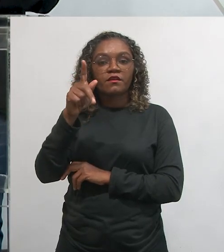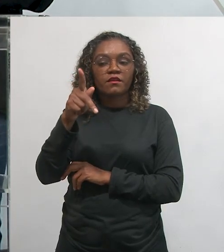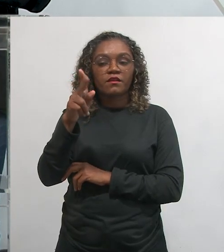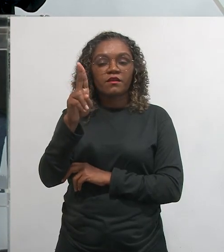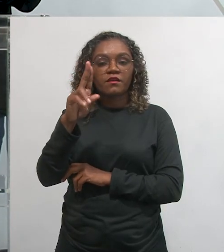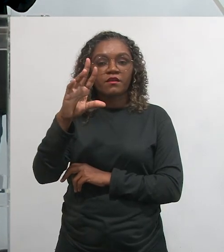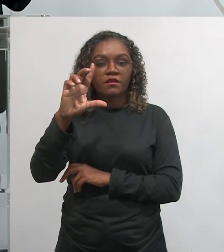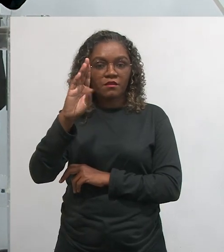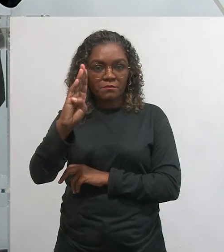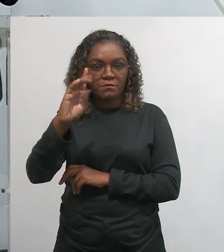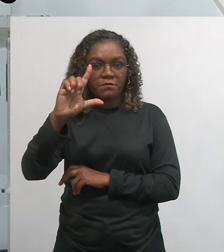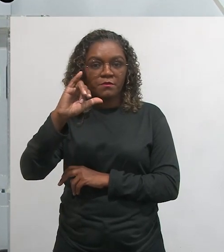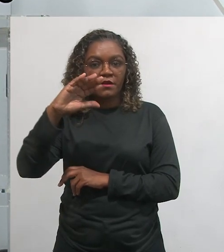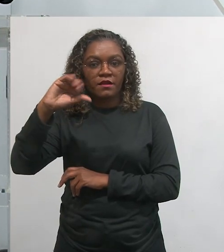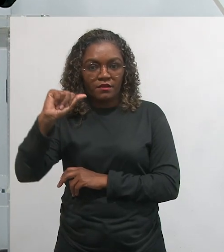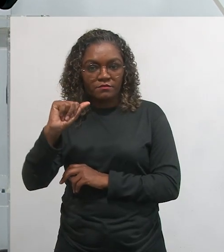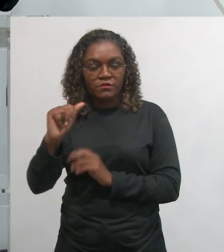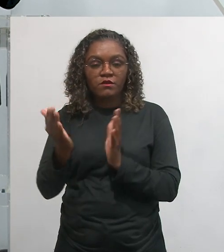Platão, ele